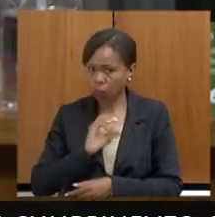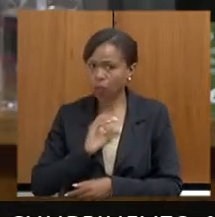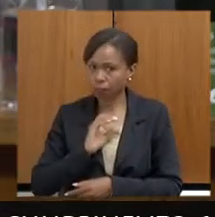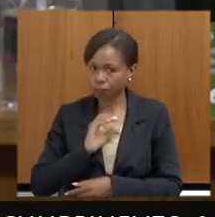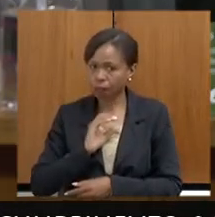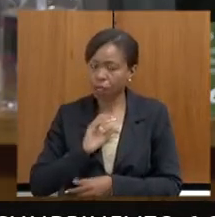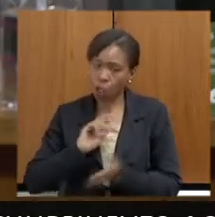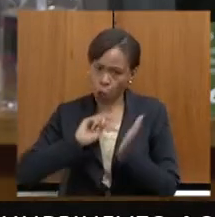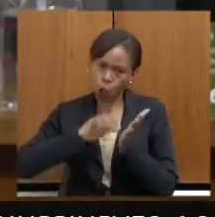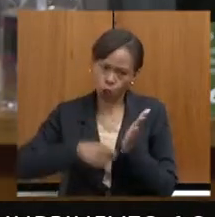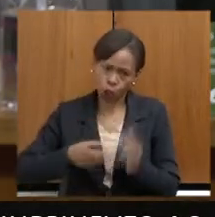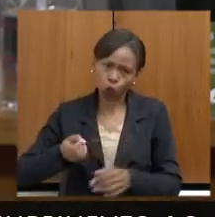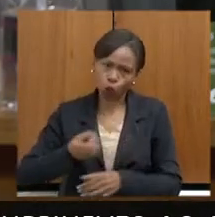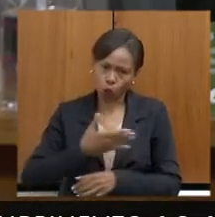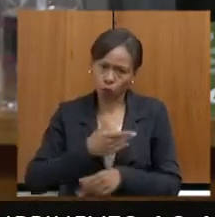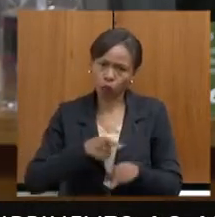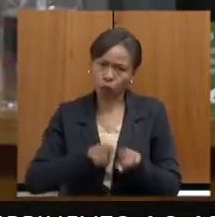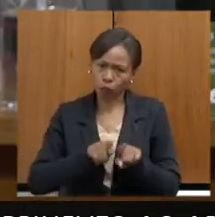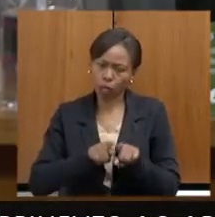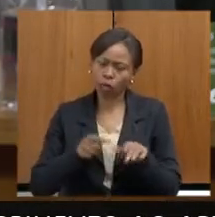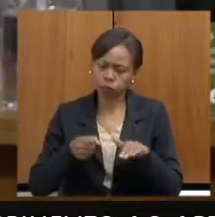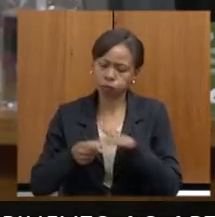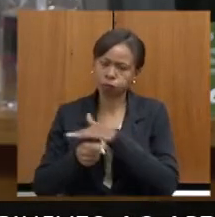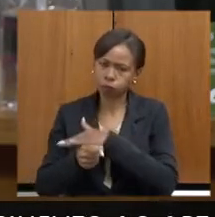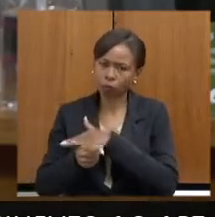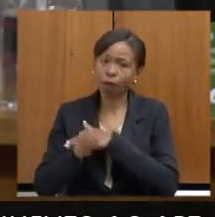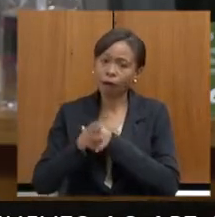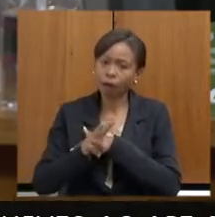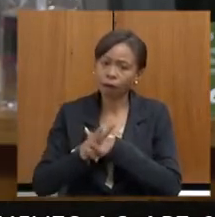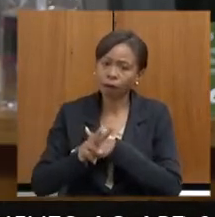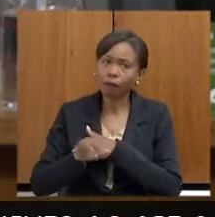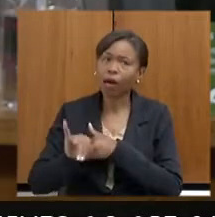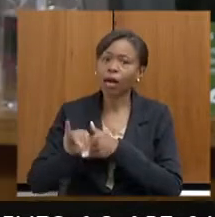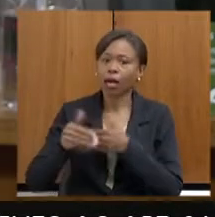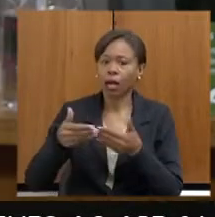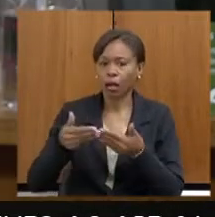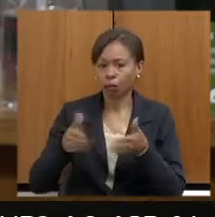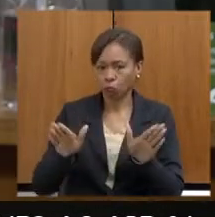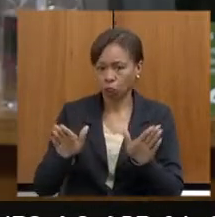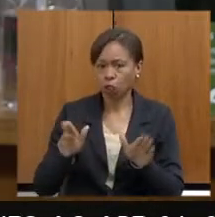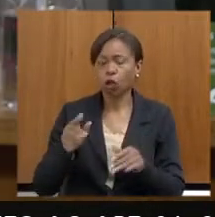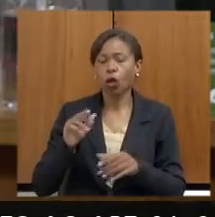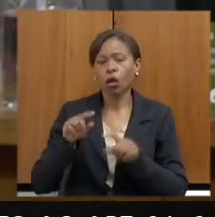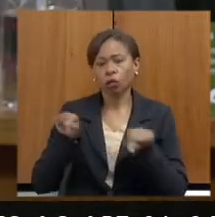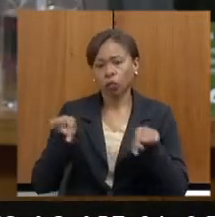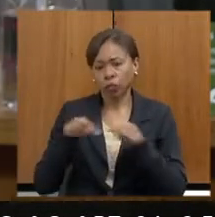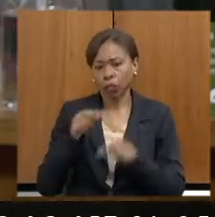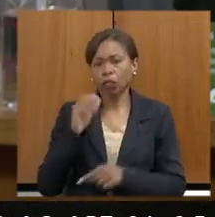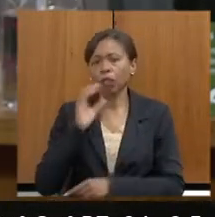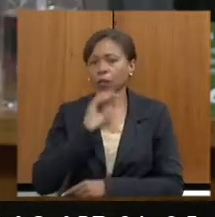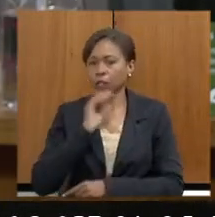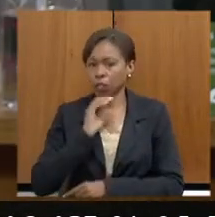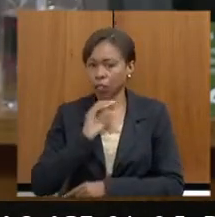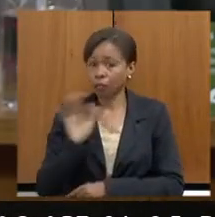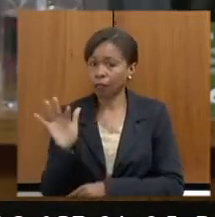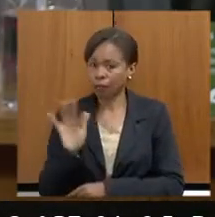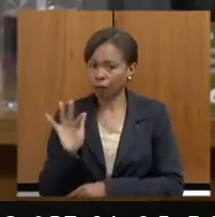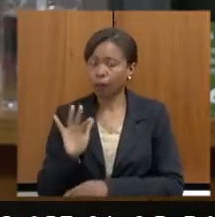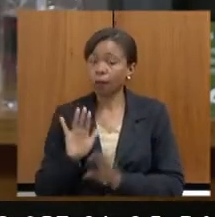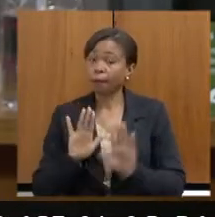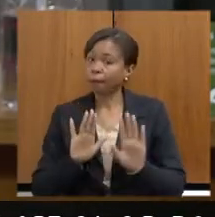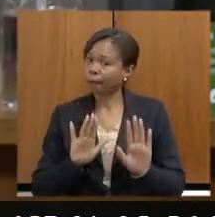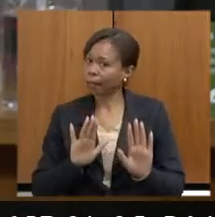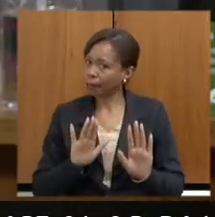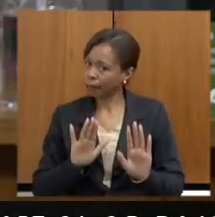vão nós vamos abrir esse mês de Julho então alidade de emergência Mas vamos ser justos pela história do Júlia